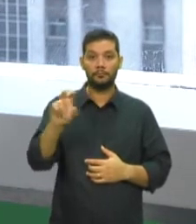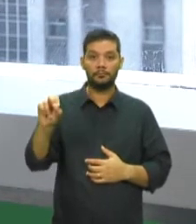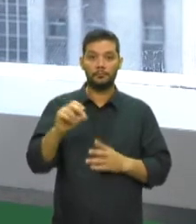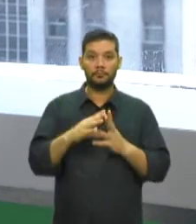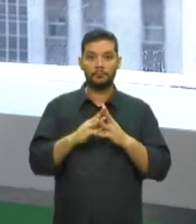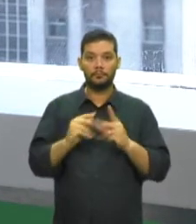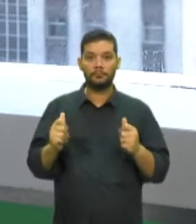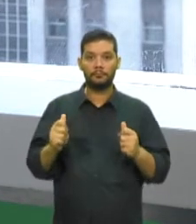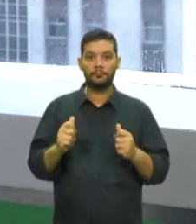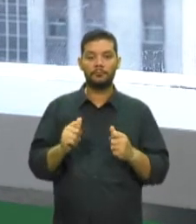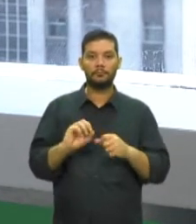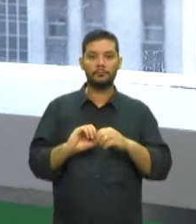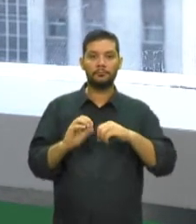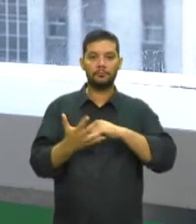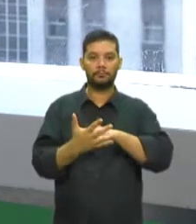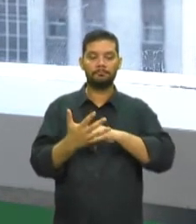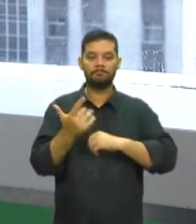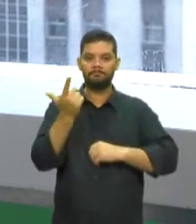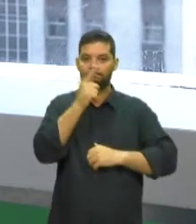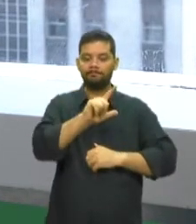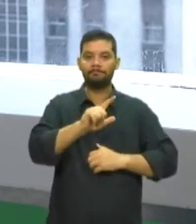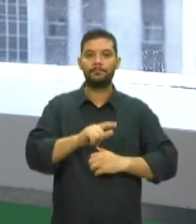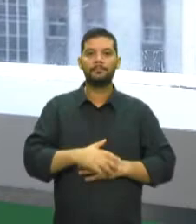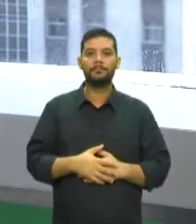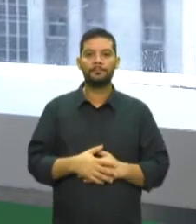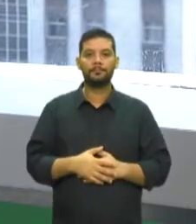recuperados de Covid-19. A gente volta já.